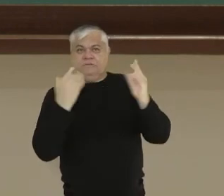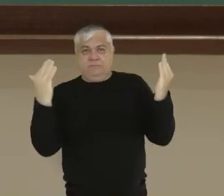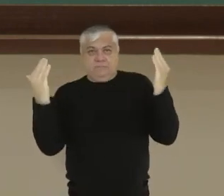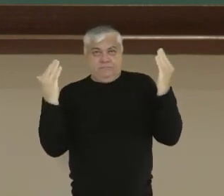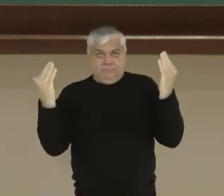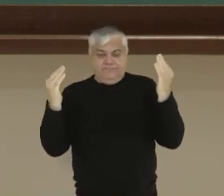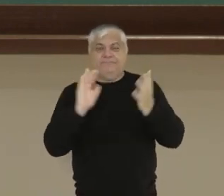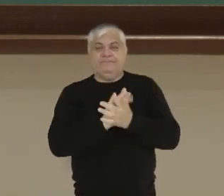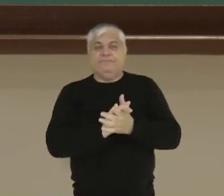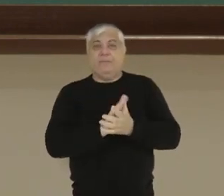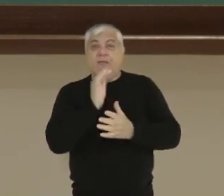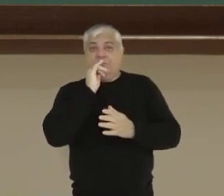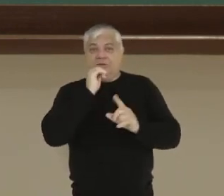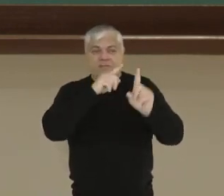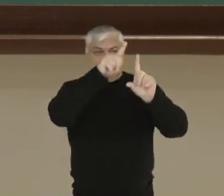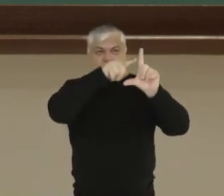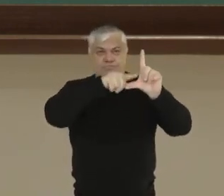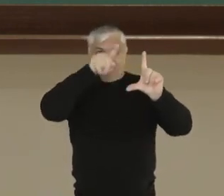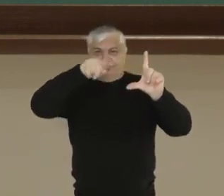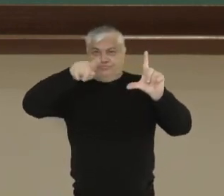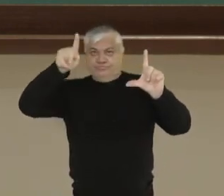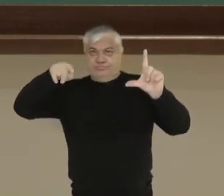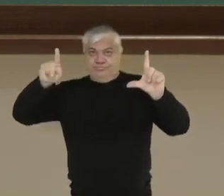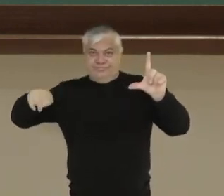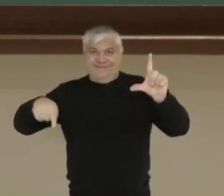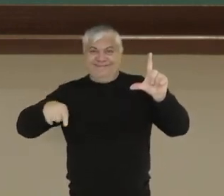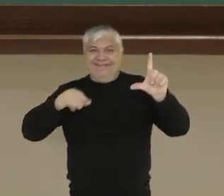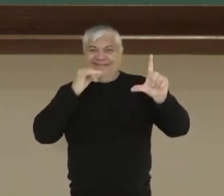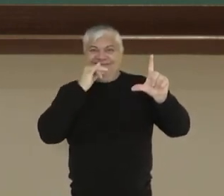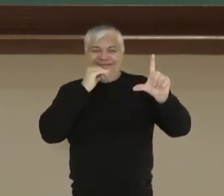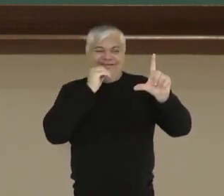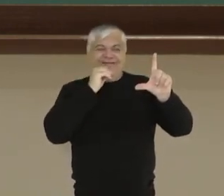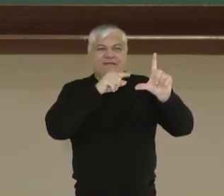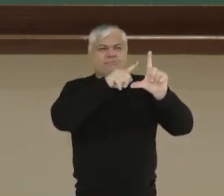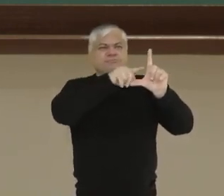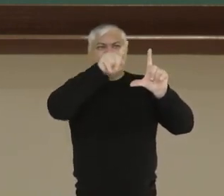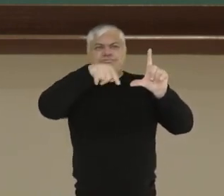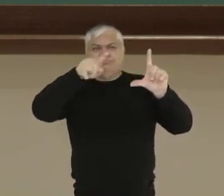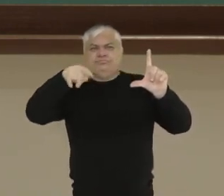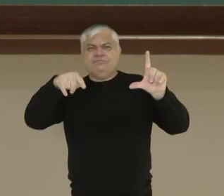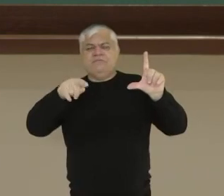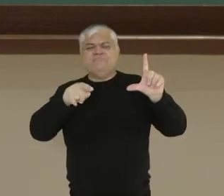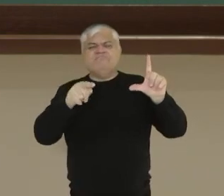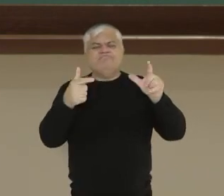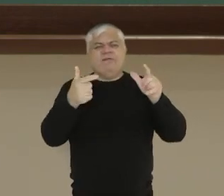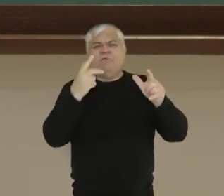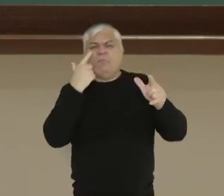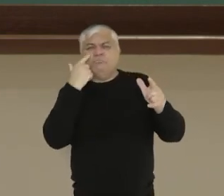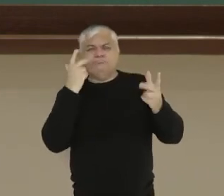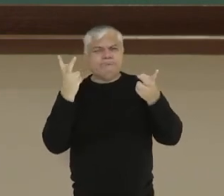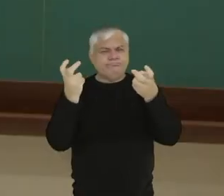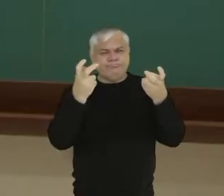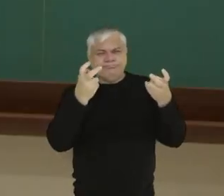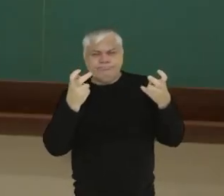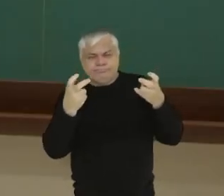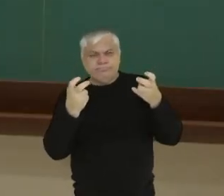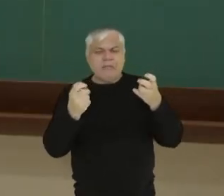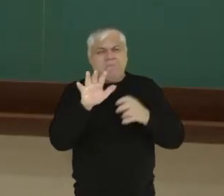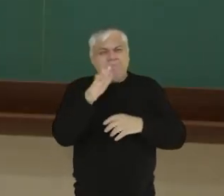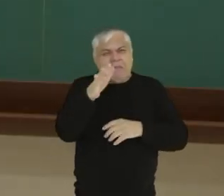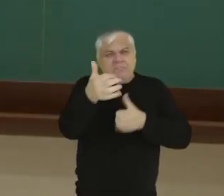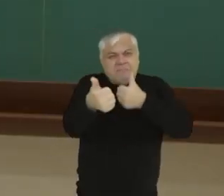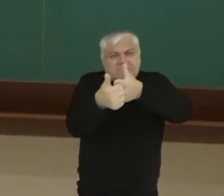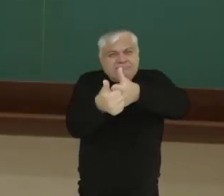Apesar do gráfico ele não estar assim bem certinho ali na questão de escala, mas a gente vai dar uma aproximada no resultado, beleza? Então, olha só.